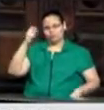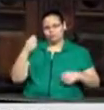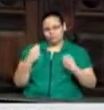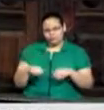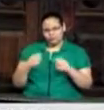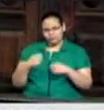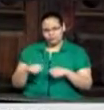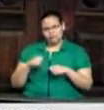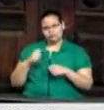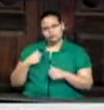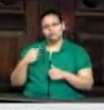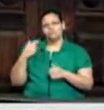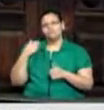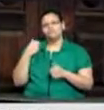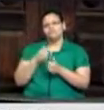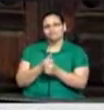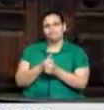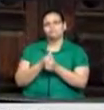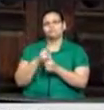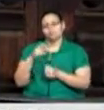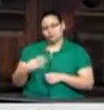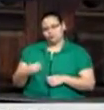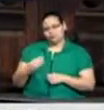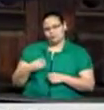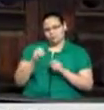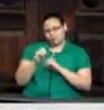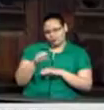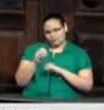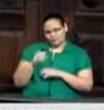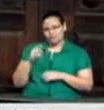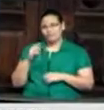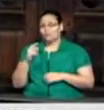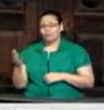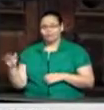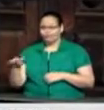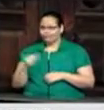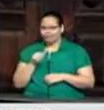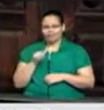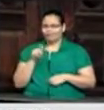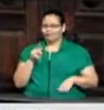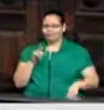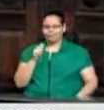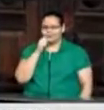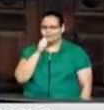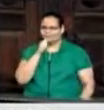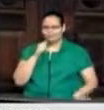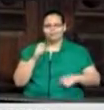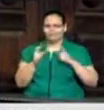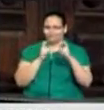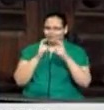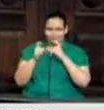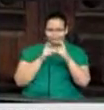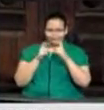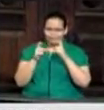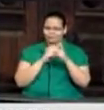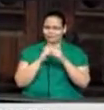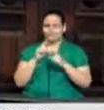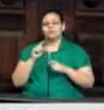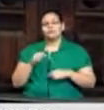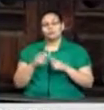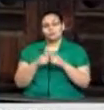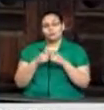educação de seus filhos. Não foram chamados para debater sequer o tema, segundo denúncias. Em